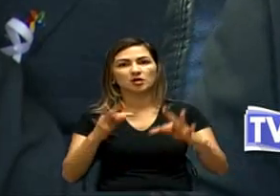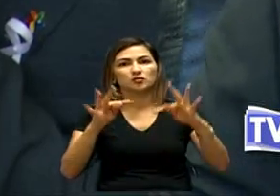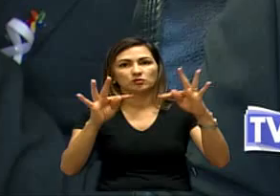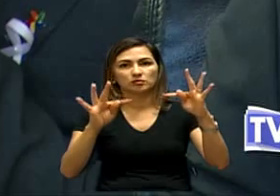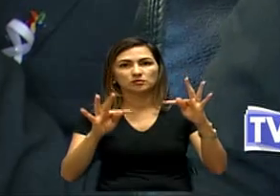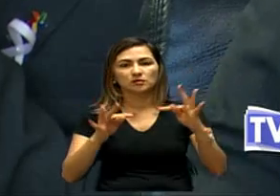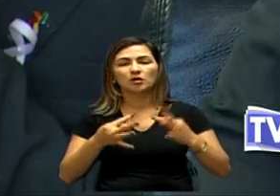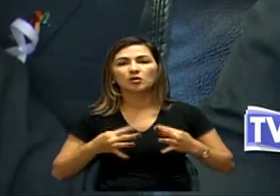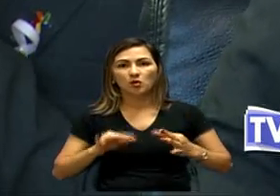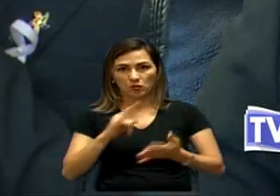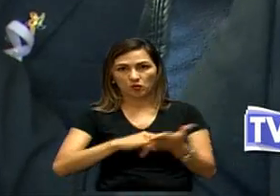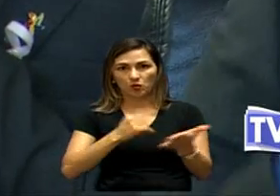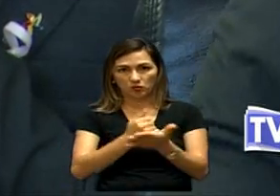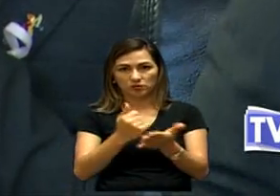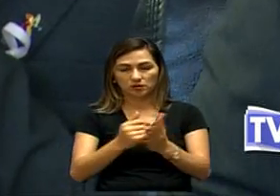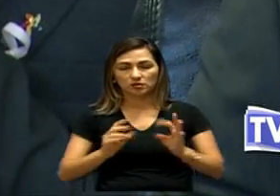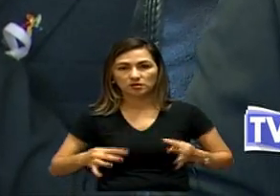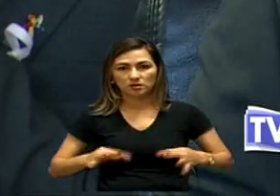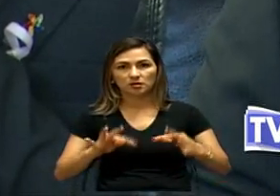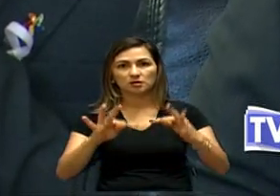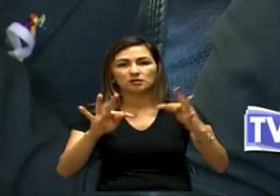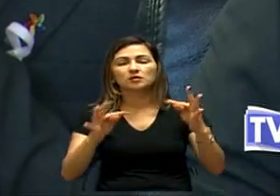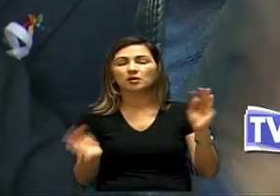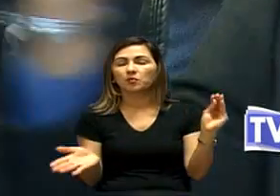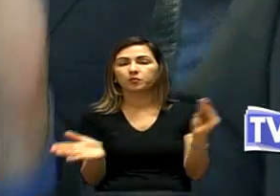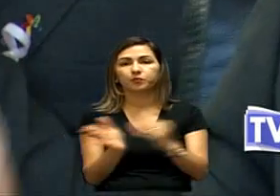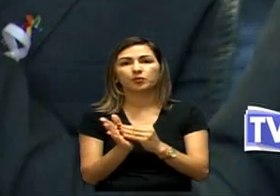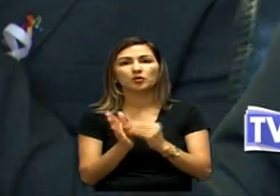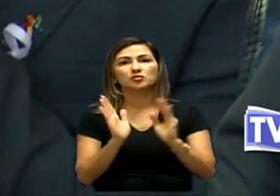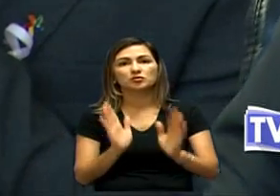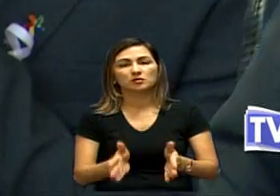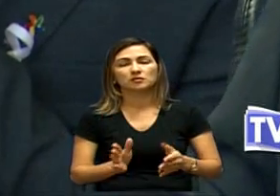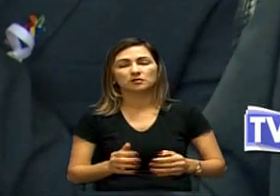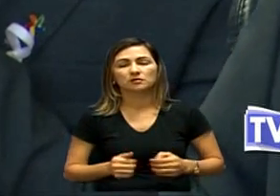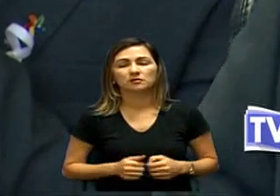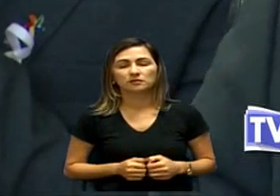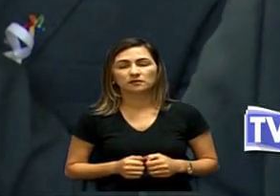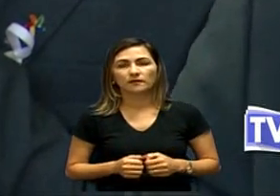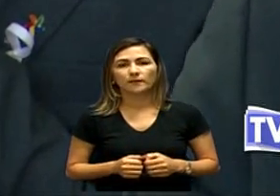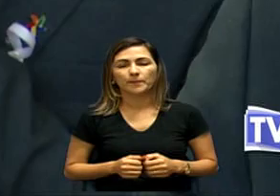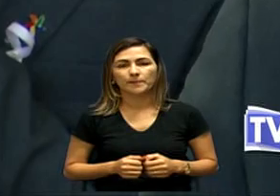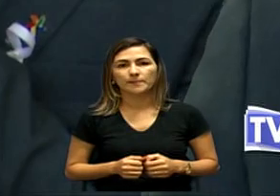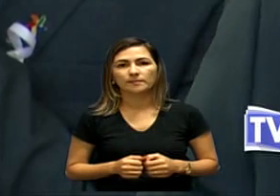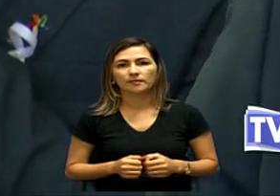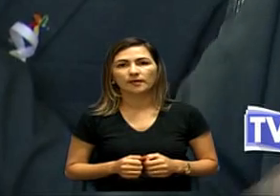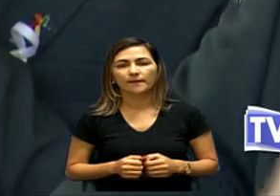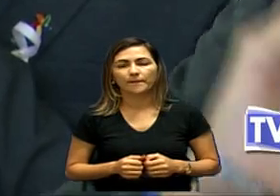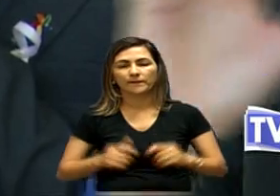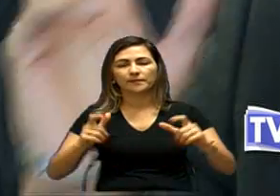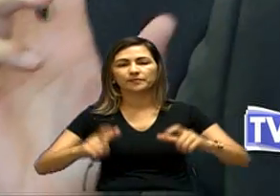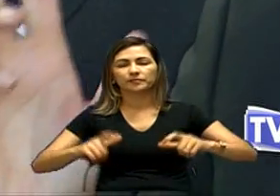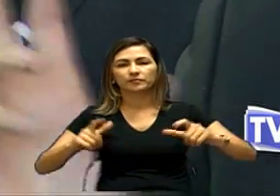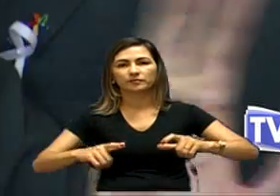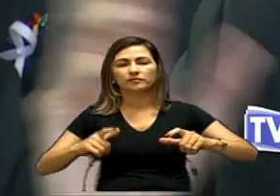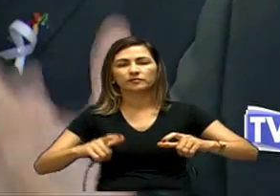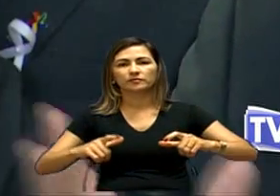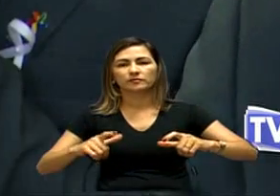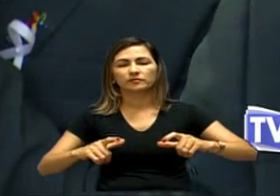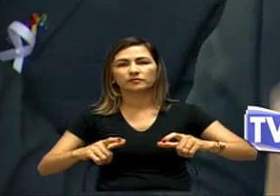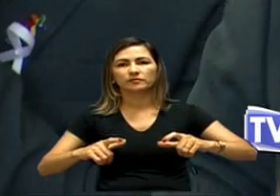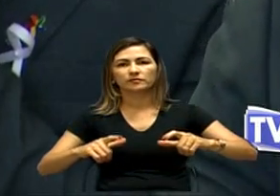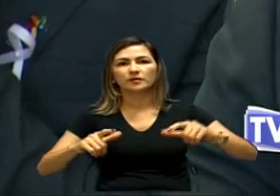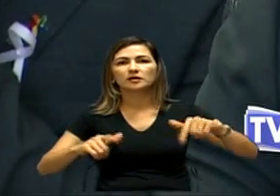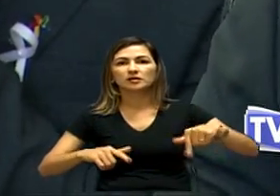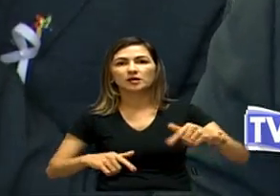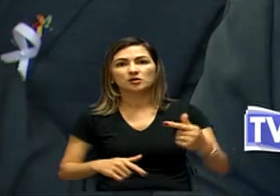corta a energia, ele ainda vai já começar acende lá o no furto, painel né? Isso. Porque lá no Parque São Bento, vereador Manga, tá, não só em Sorocaba